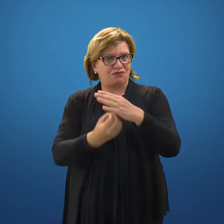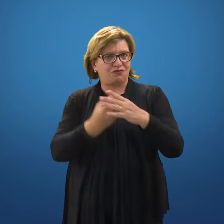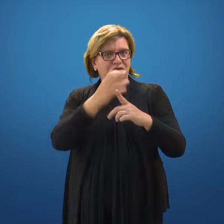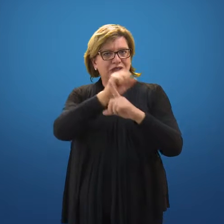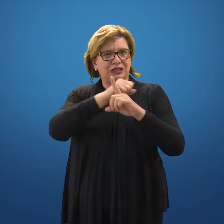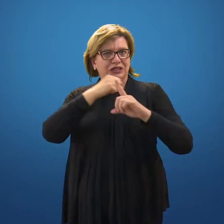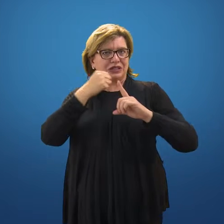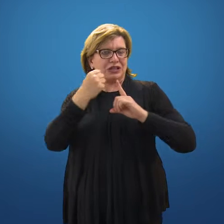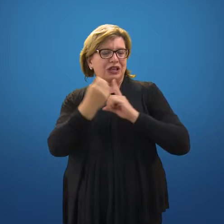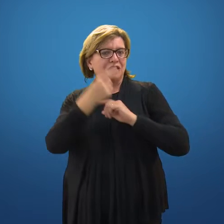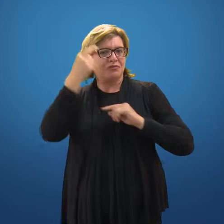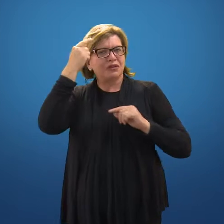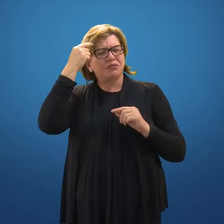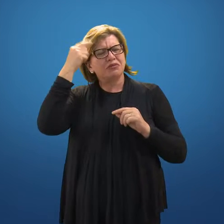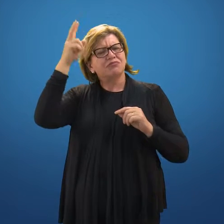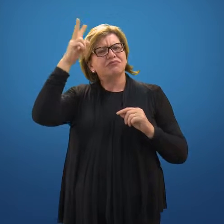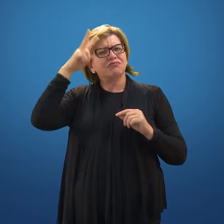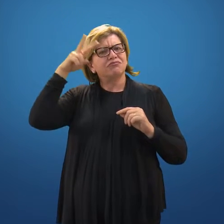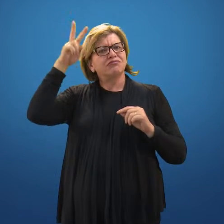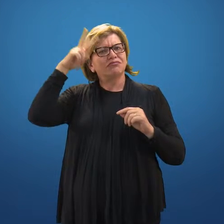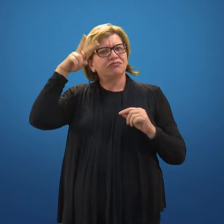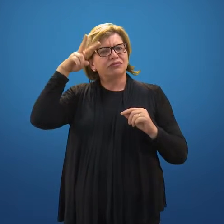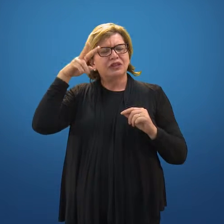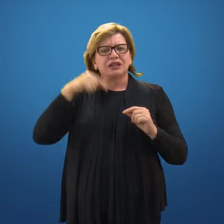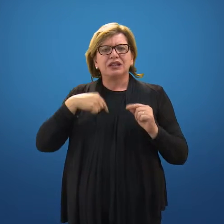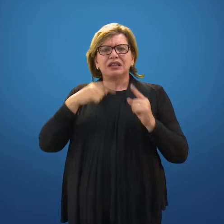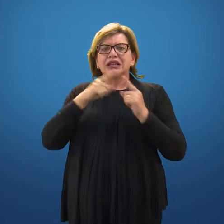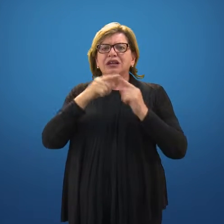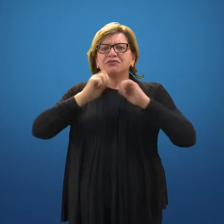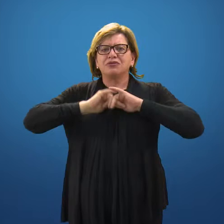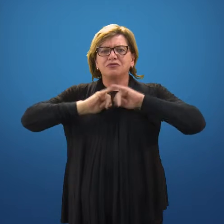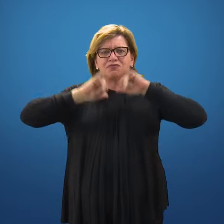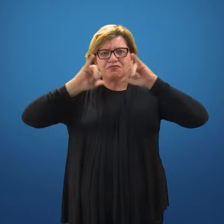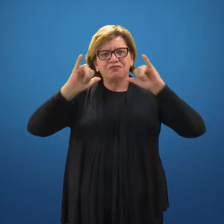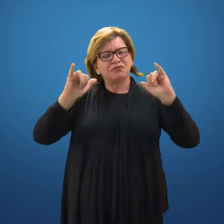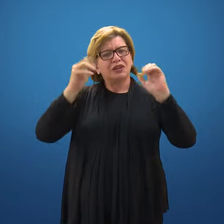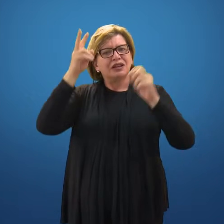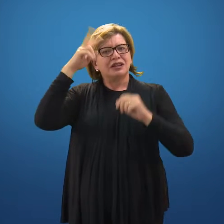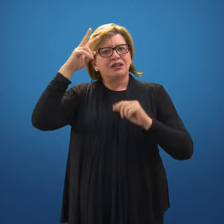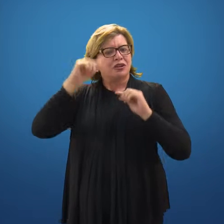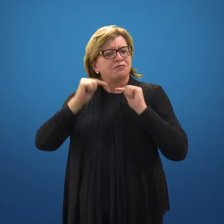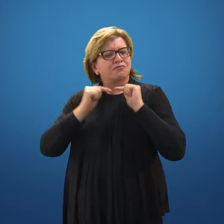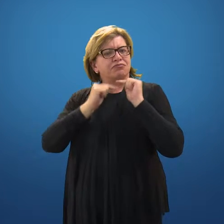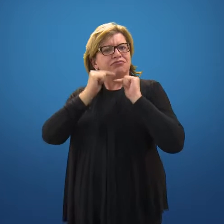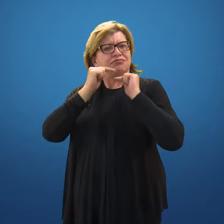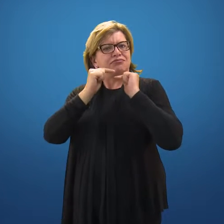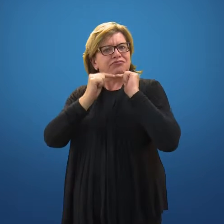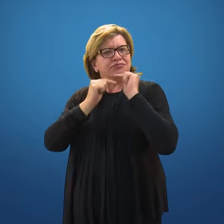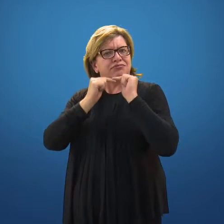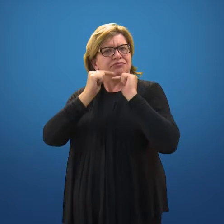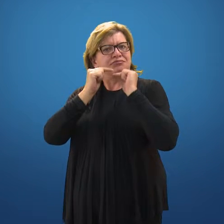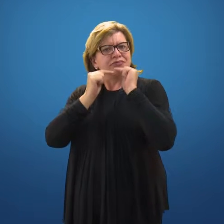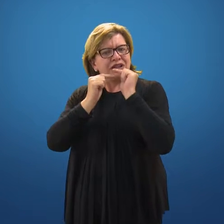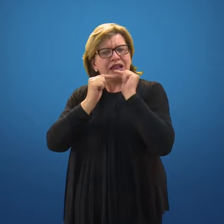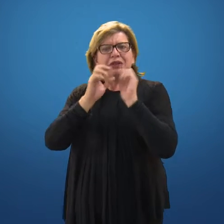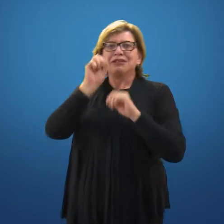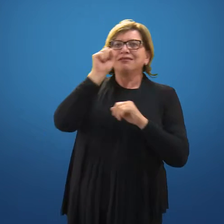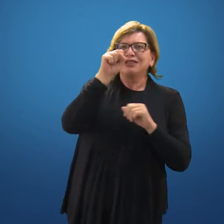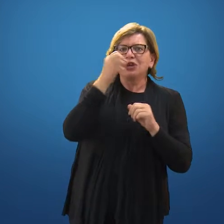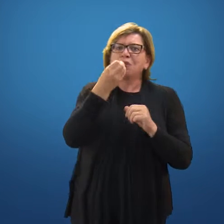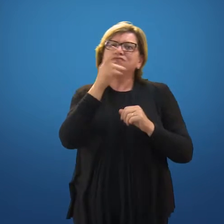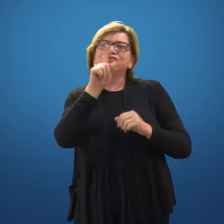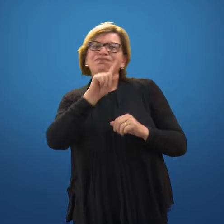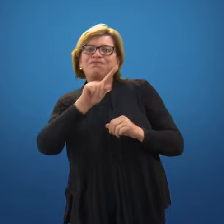sua concepção da história. Ele dizia que a história ela evolui numa lógica de afirmações e